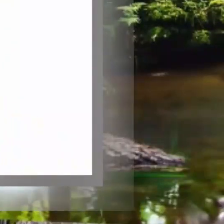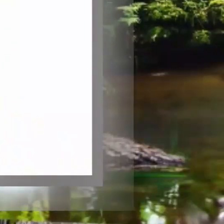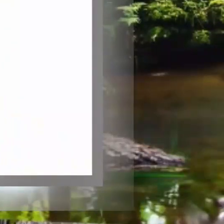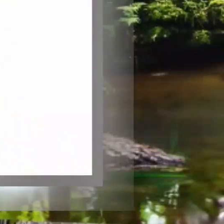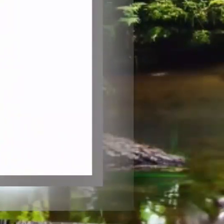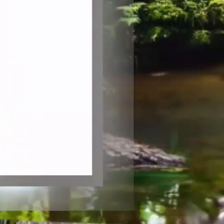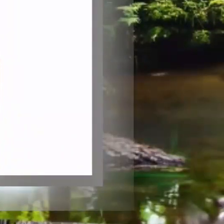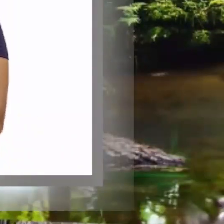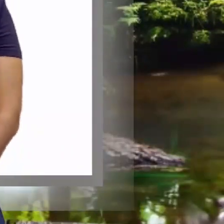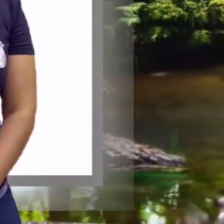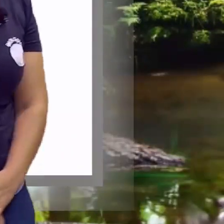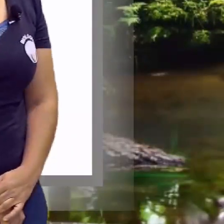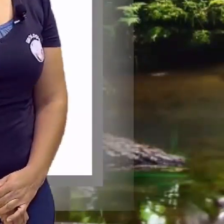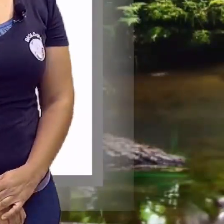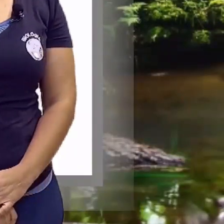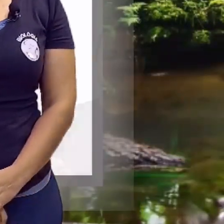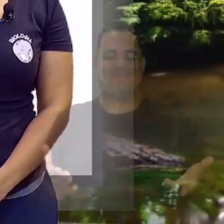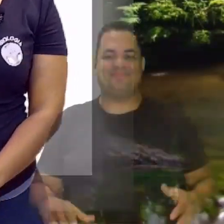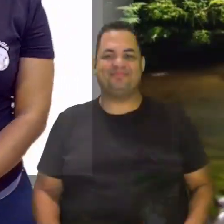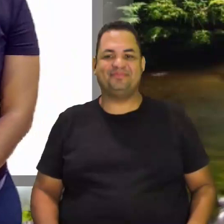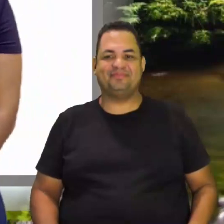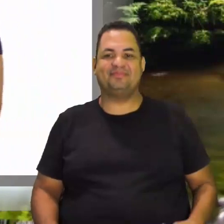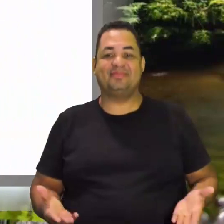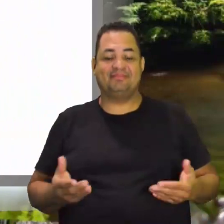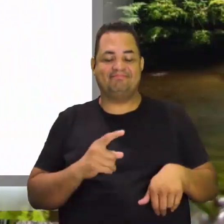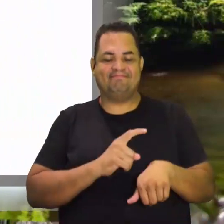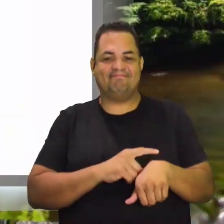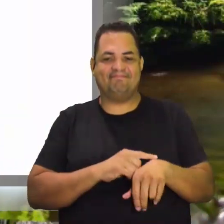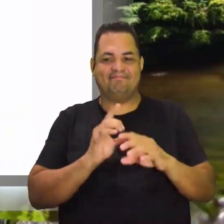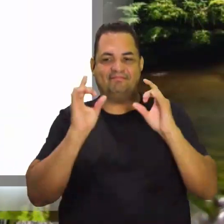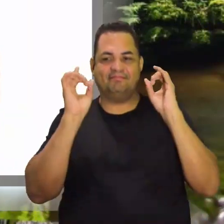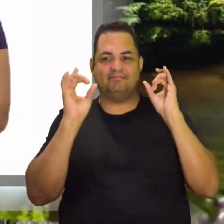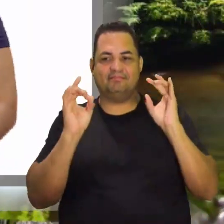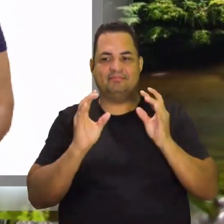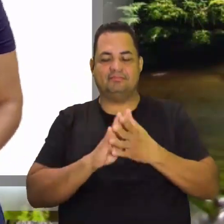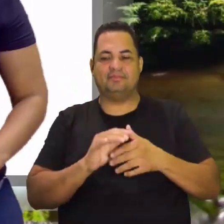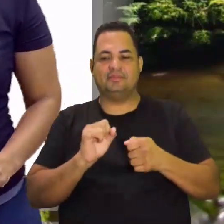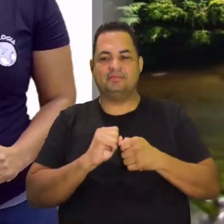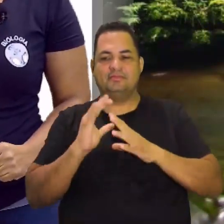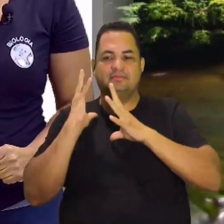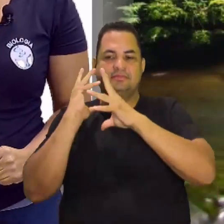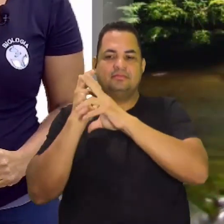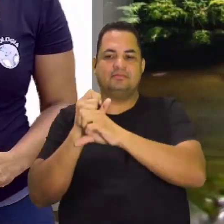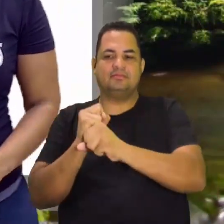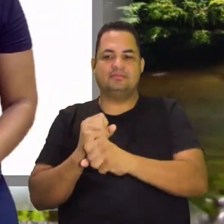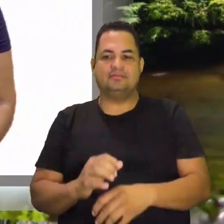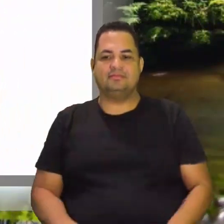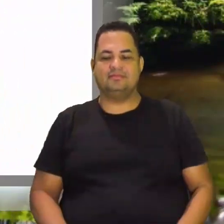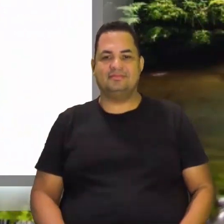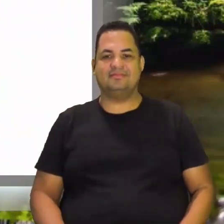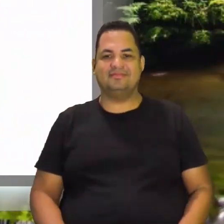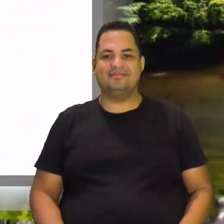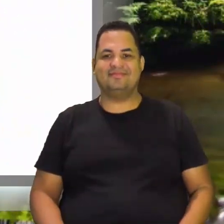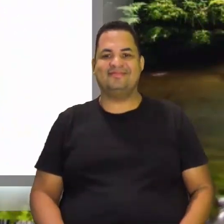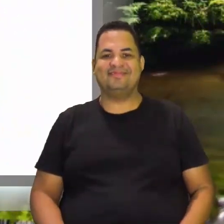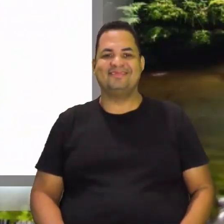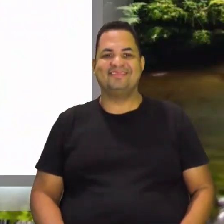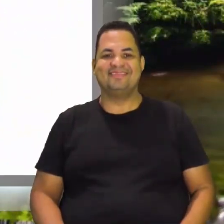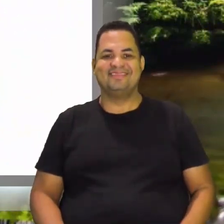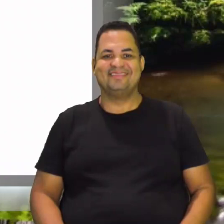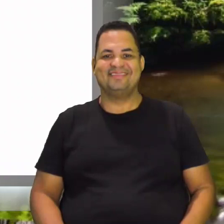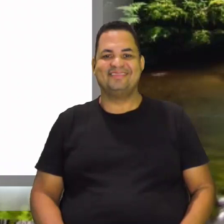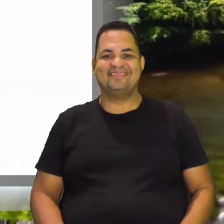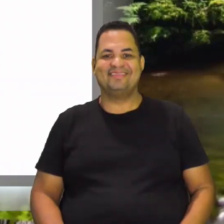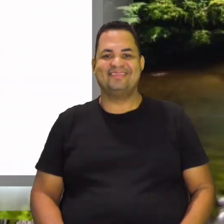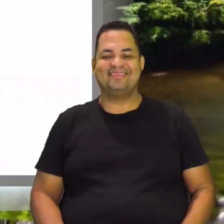Opa! Chegamos para aquele momento especial que a gente vai fazer a nossa revisão. Vou ficar bem em cima do... Não pode.